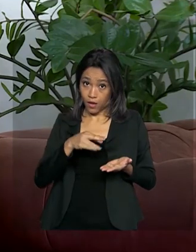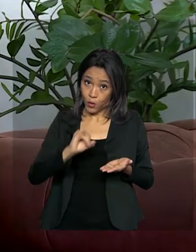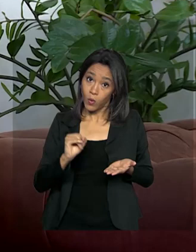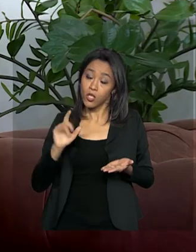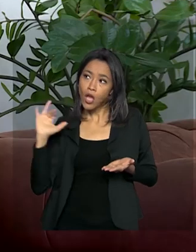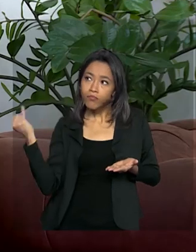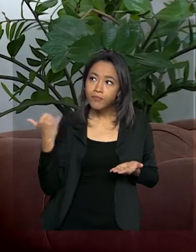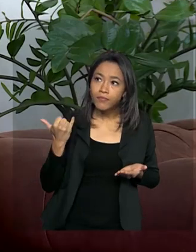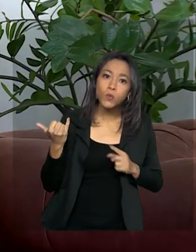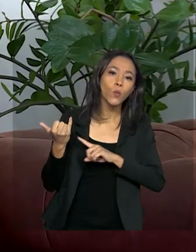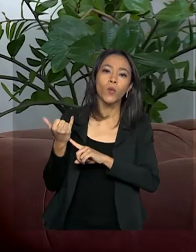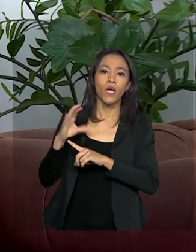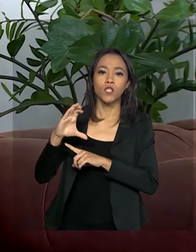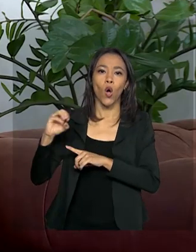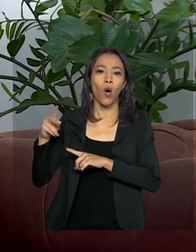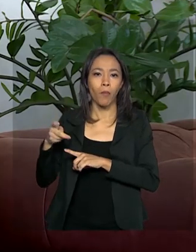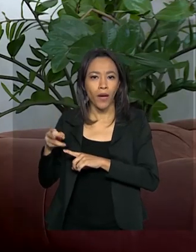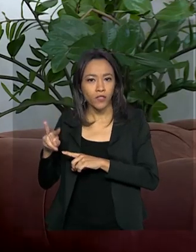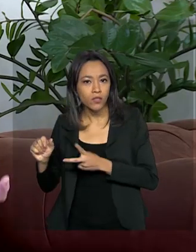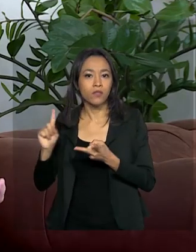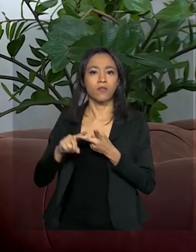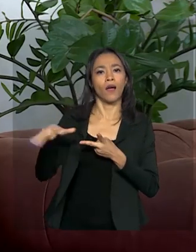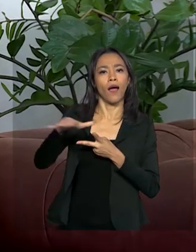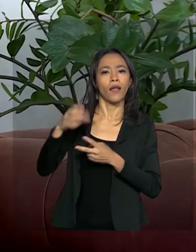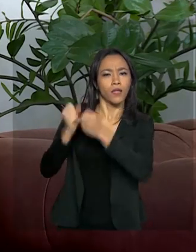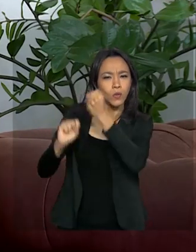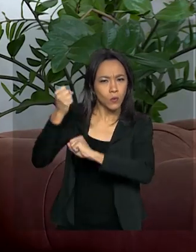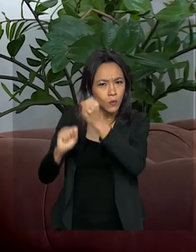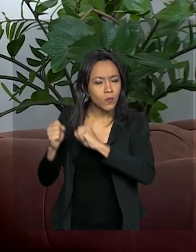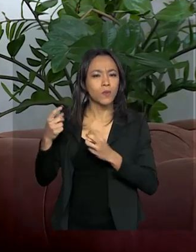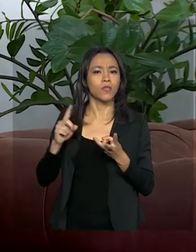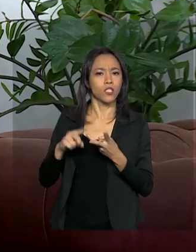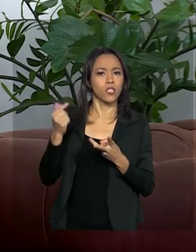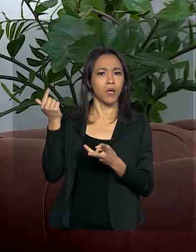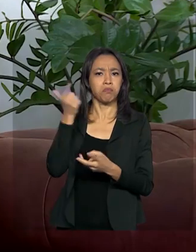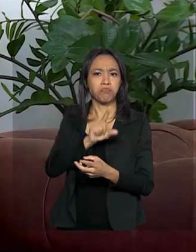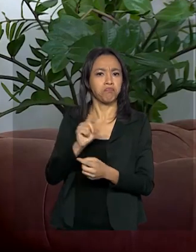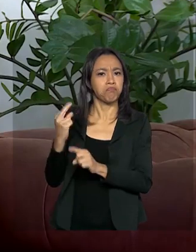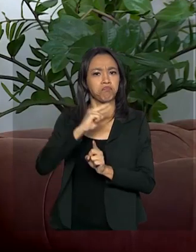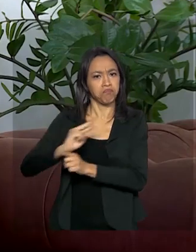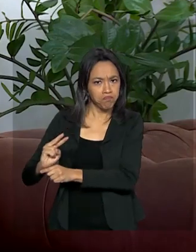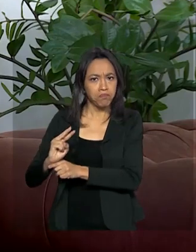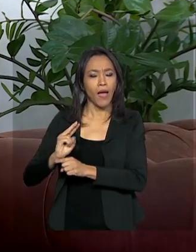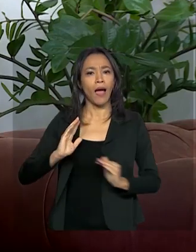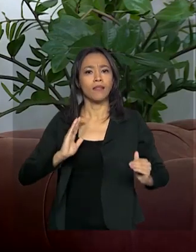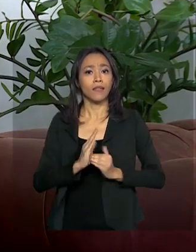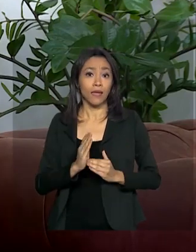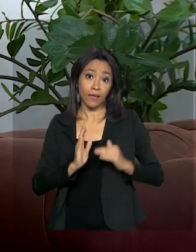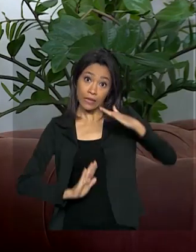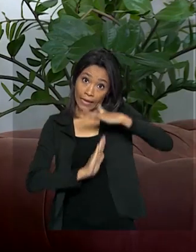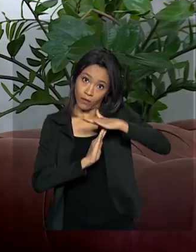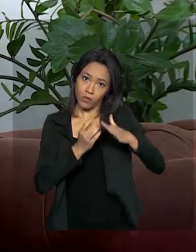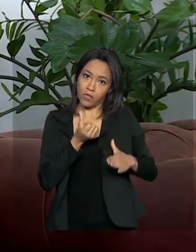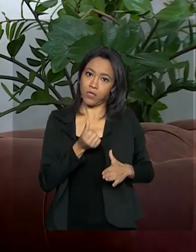notícias que as cooperativas agroindústrias cerealistas já estão tomando até 65 milhões